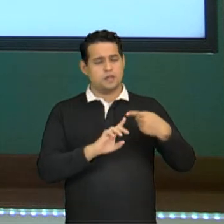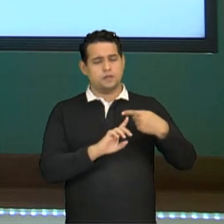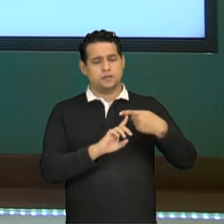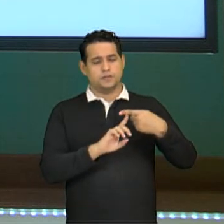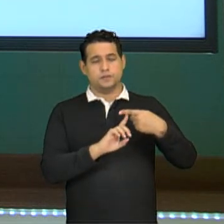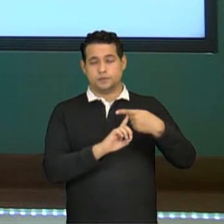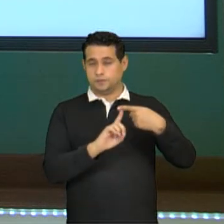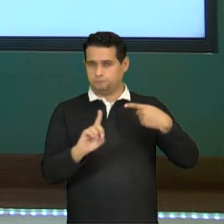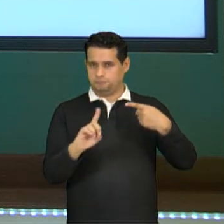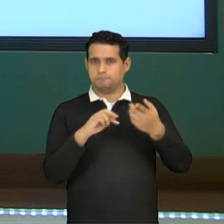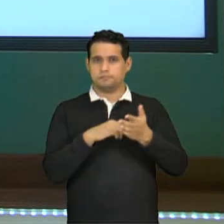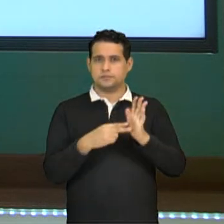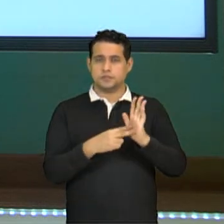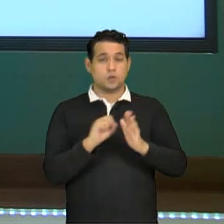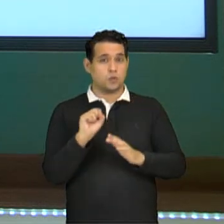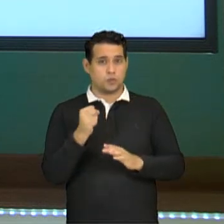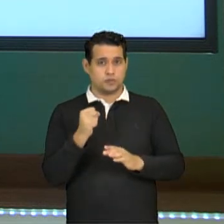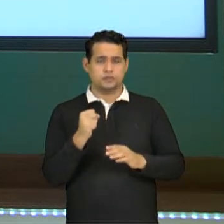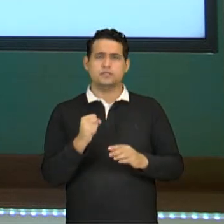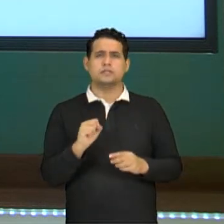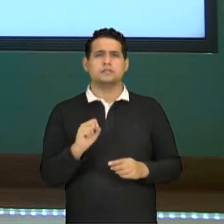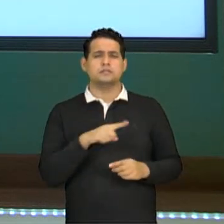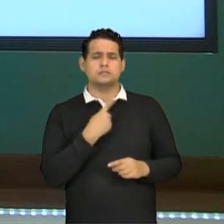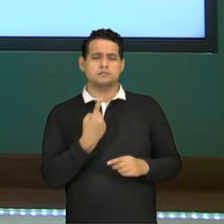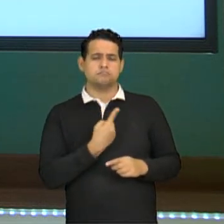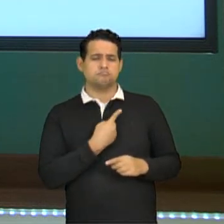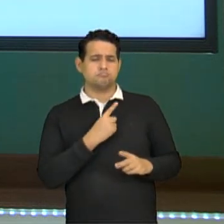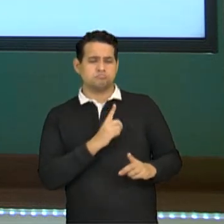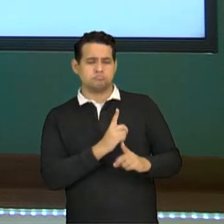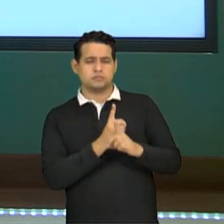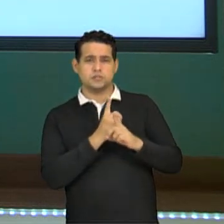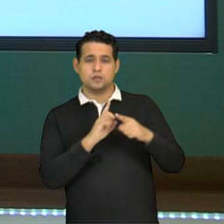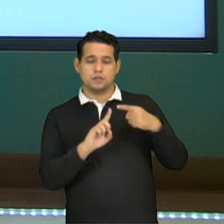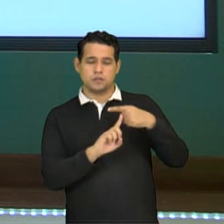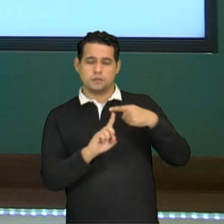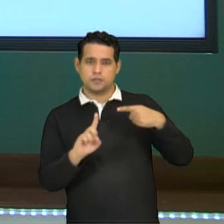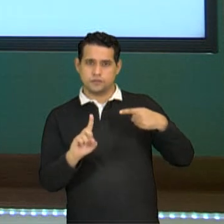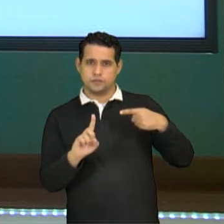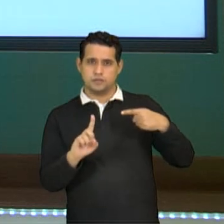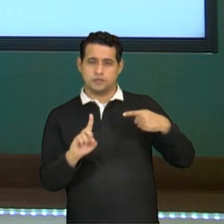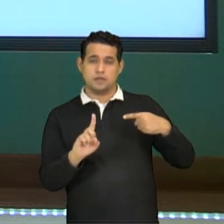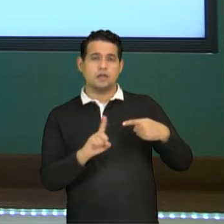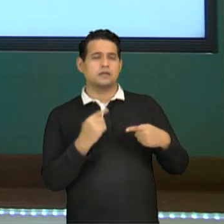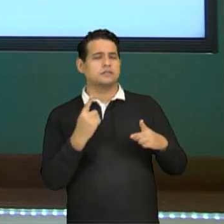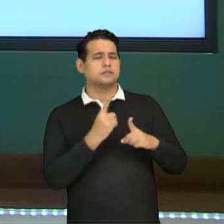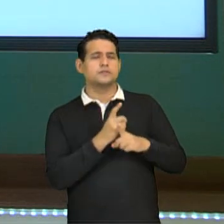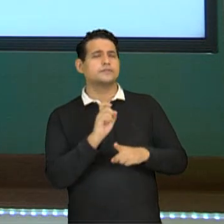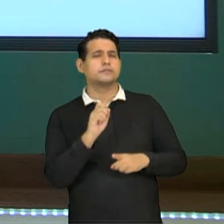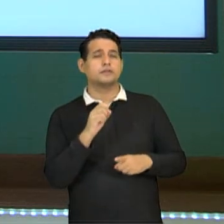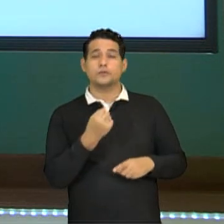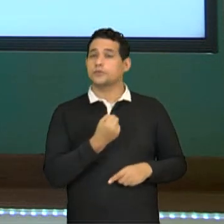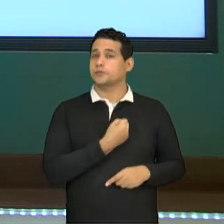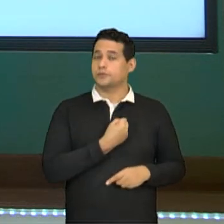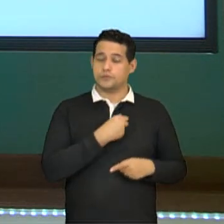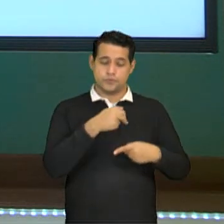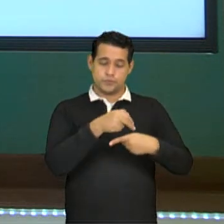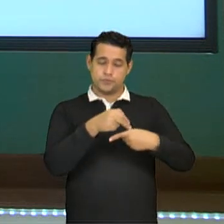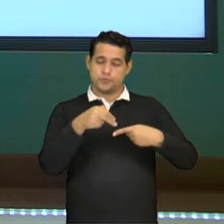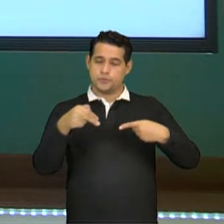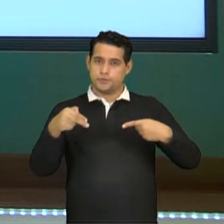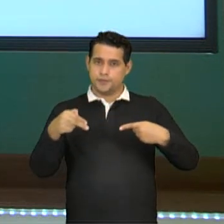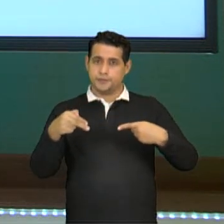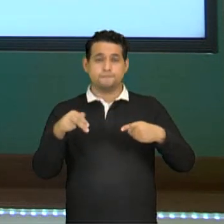seria 8, né? Depois que a gente encontra o denominador comum, encontramos os numeradores